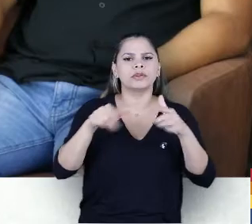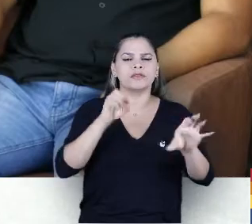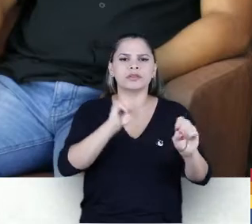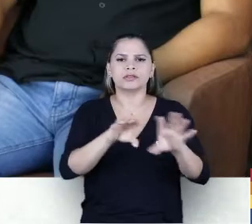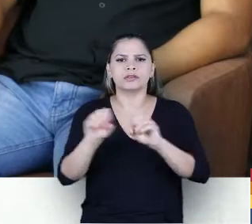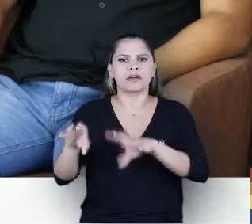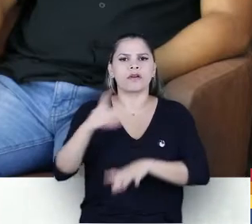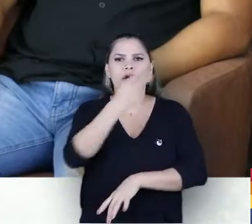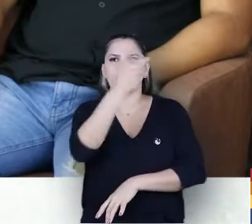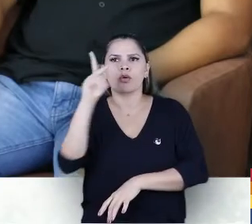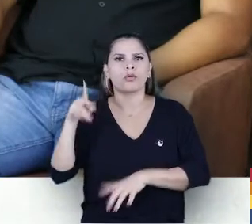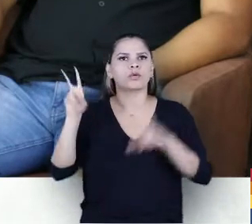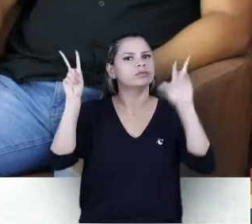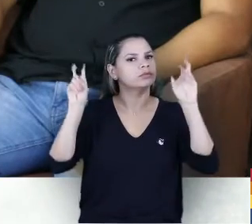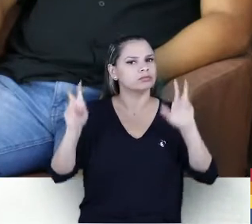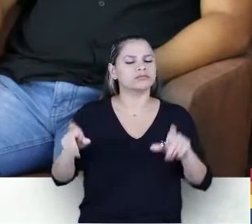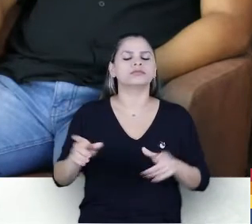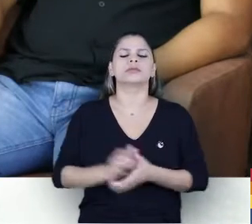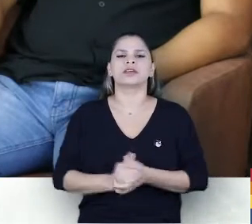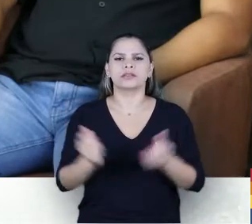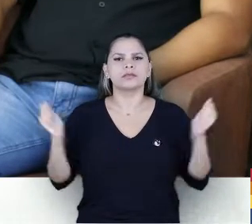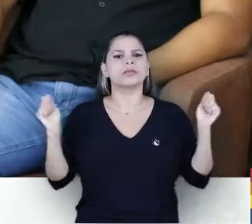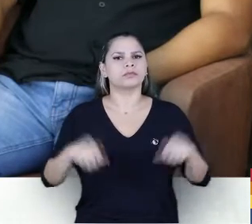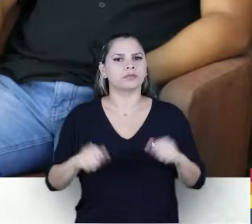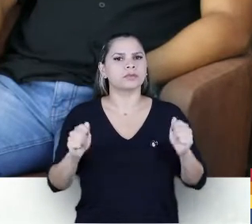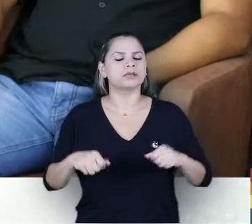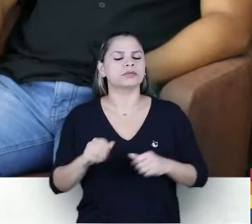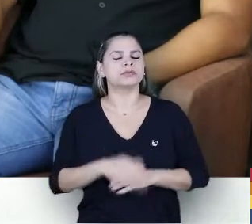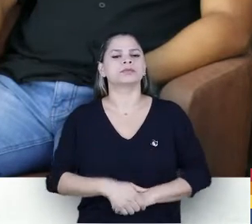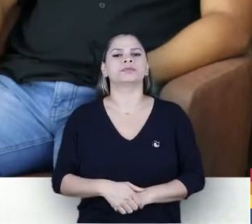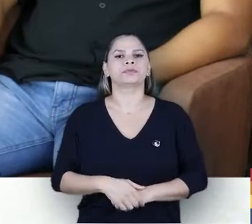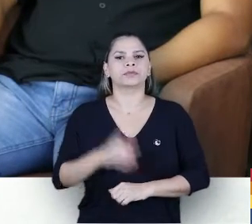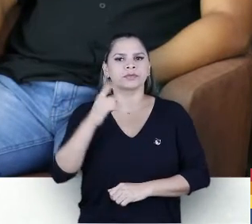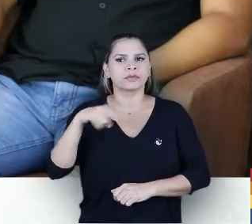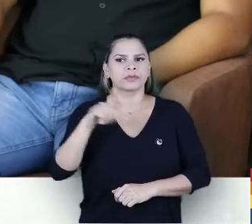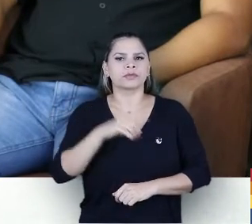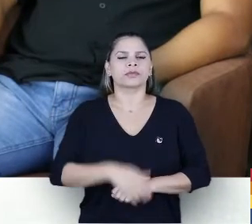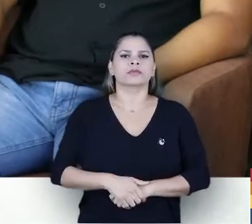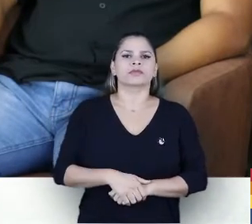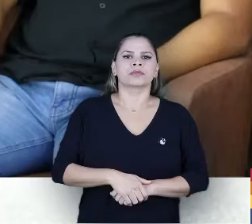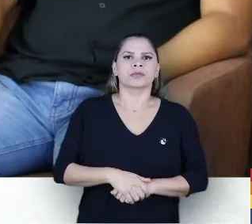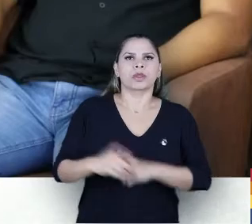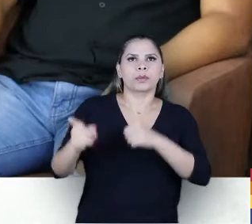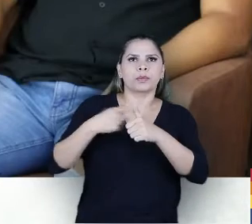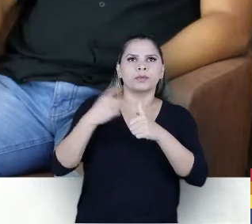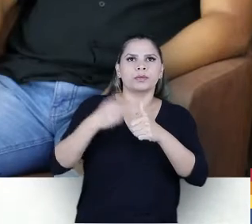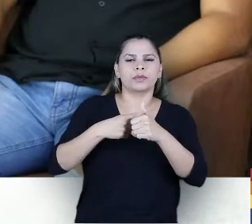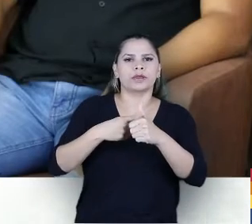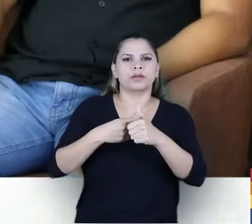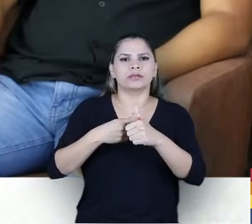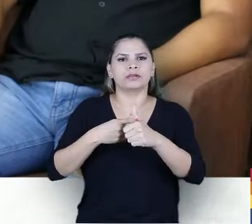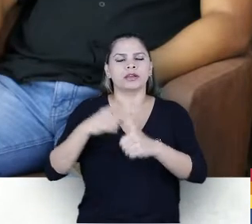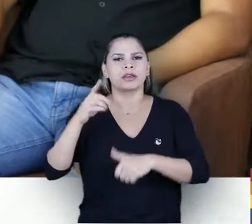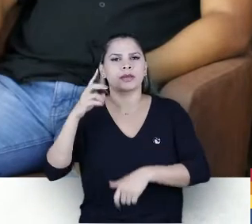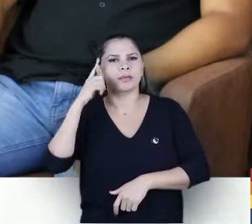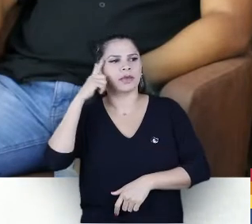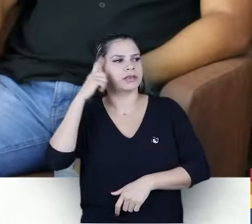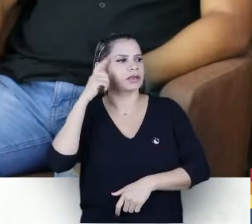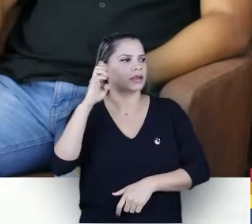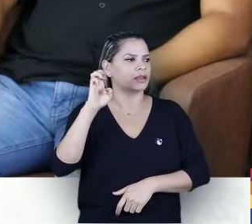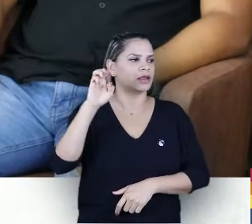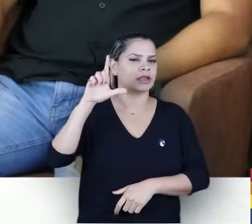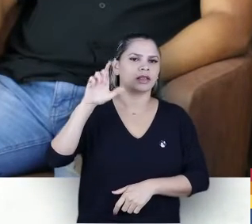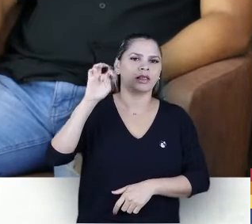uma pauta, um elemento importante, dados, né? E aí já trabalhava com outros componentes. Então, essa é